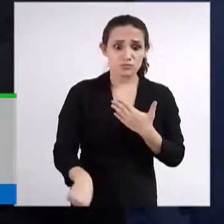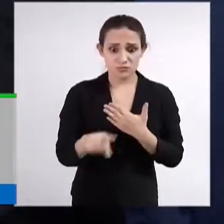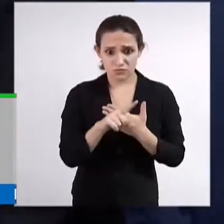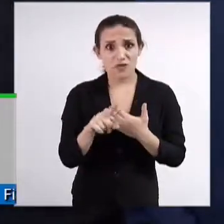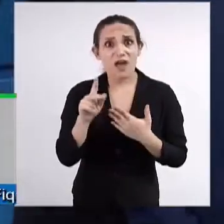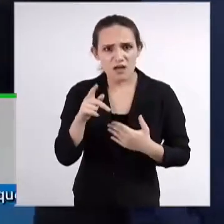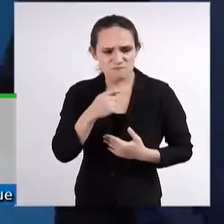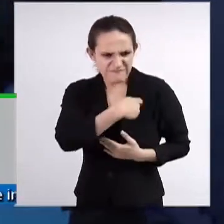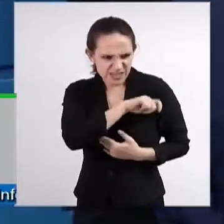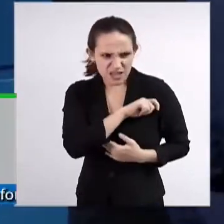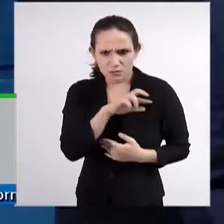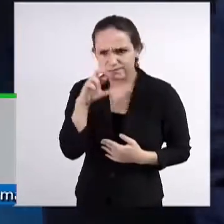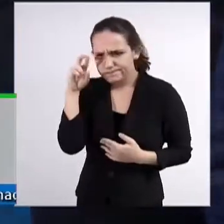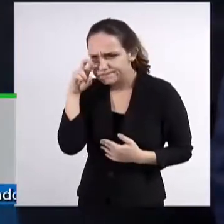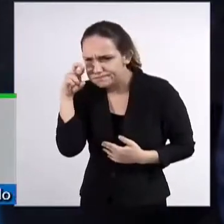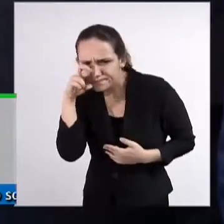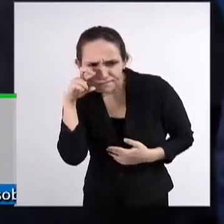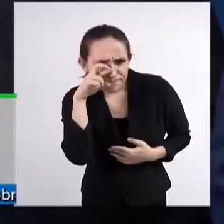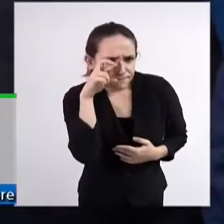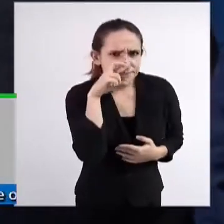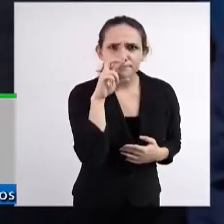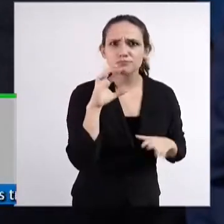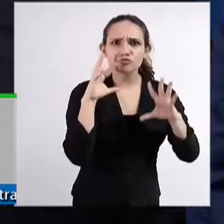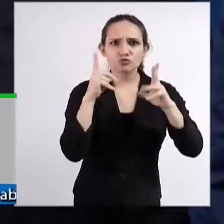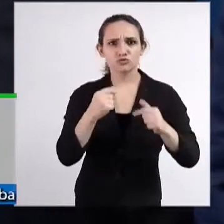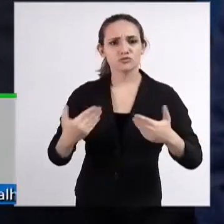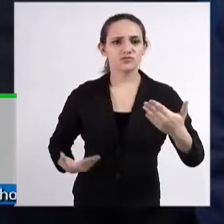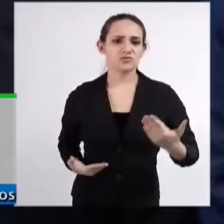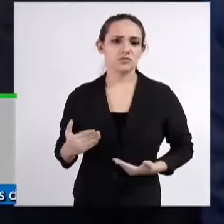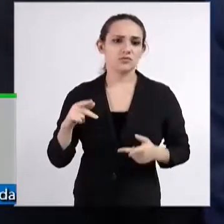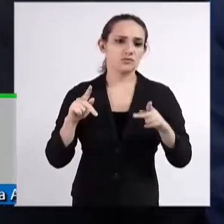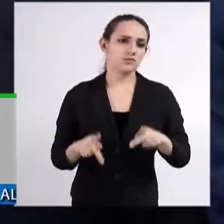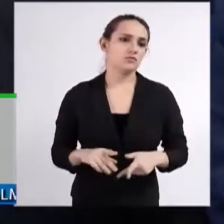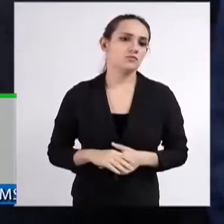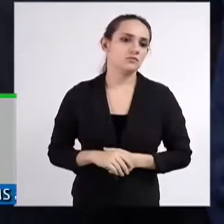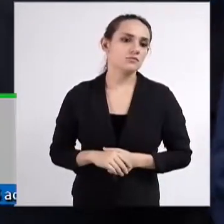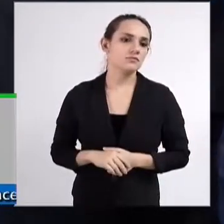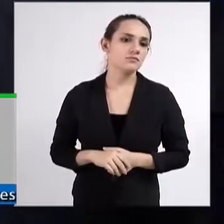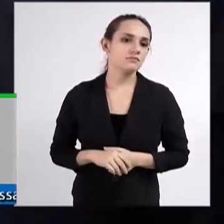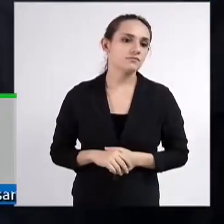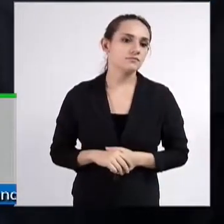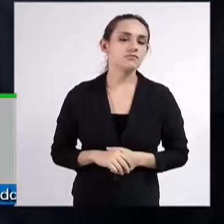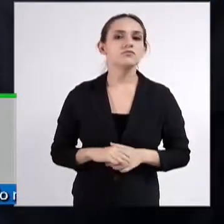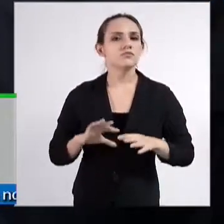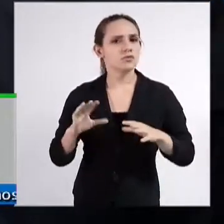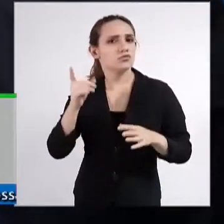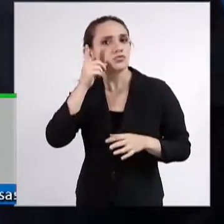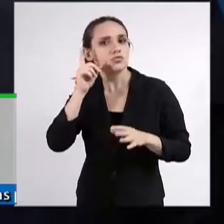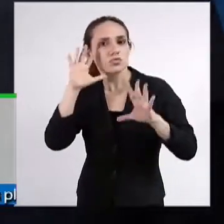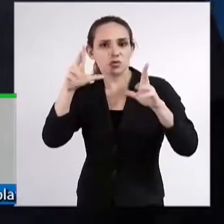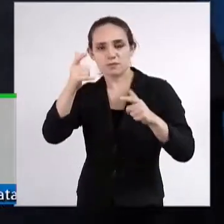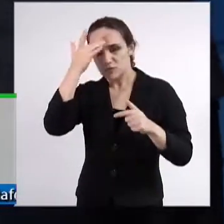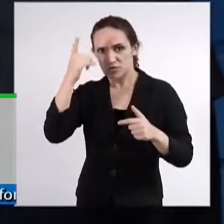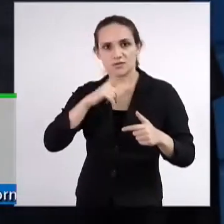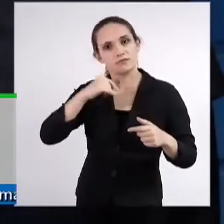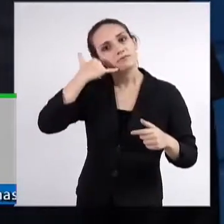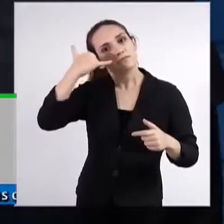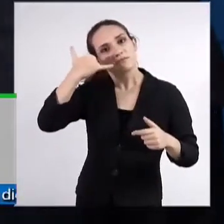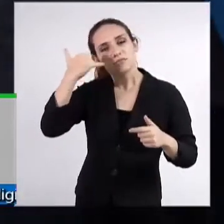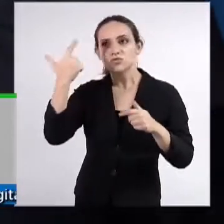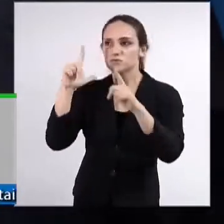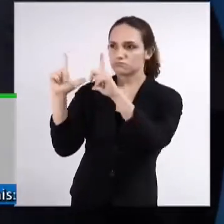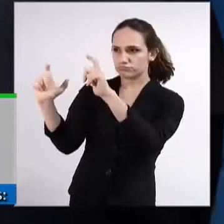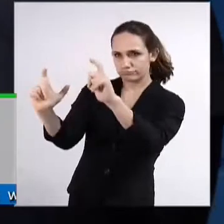os verdadeiros fiscais de todo o serviço público. Então, hoje em dia, todo mundo tem o seu telefone, consegue tirar uma foto de